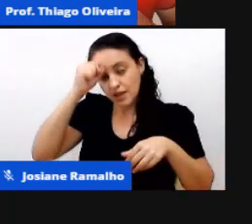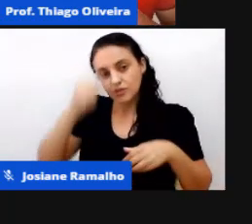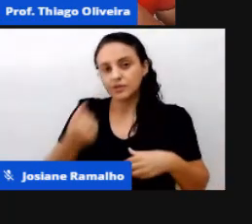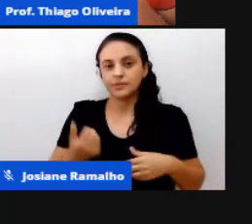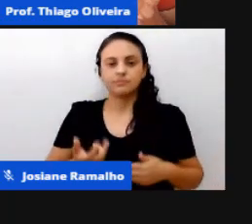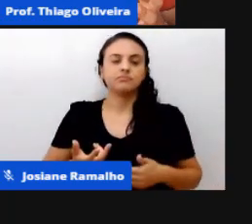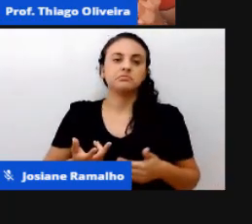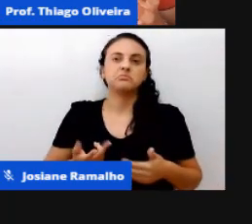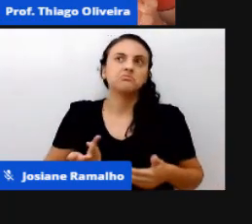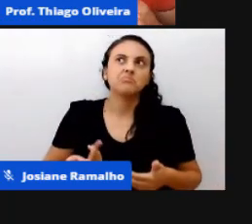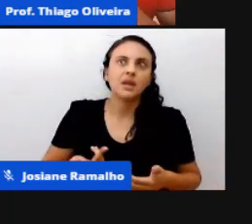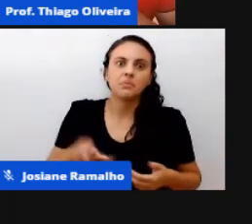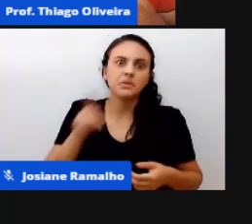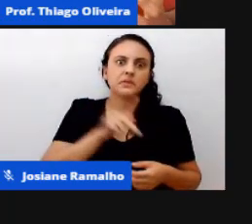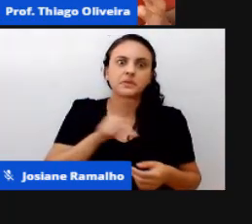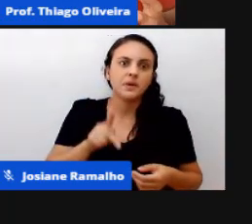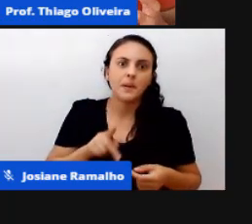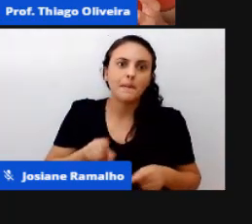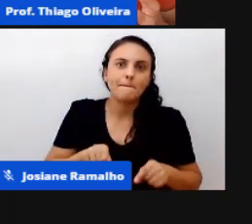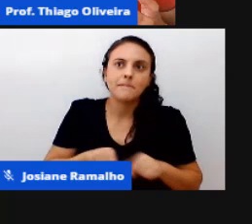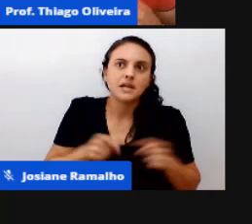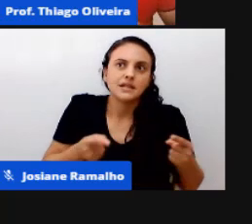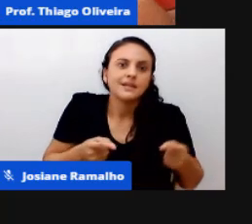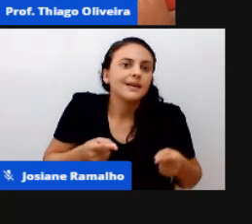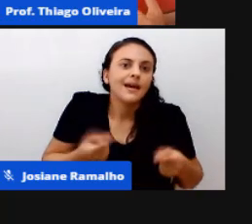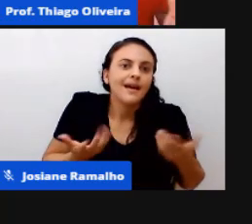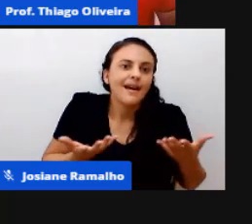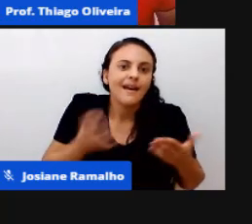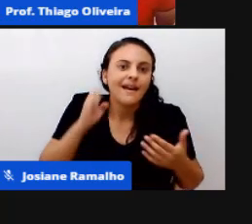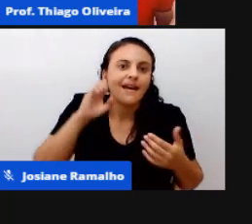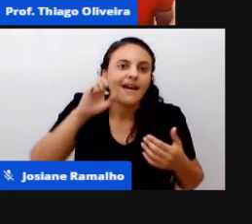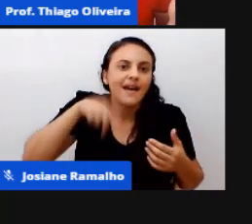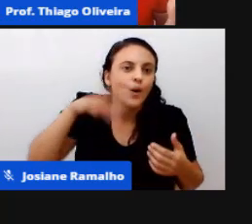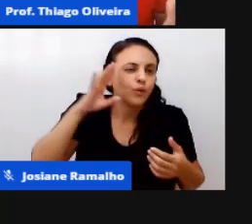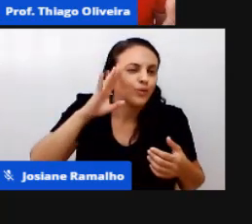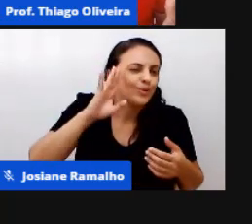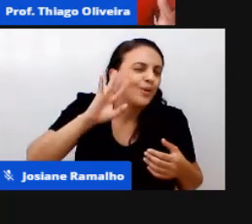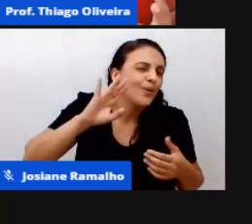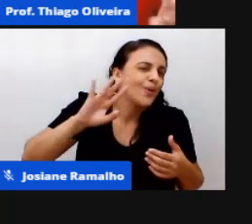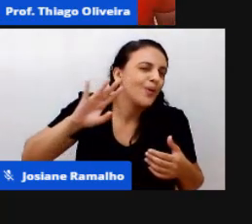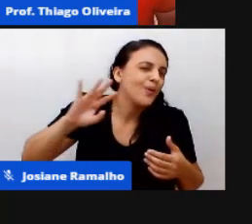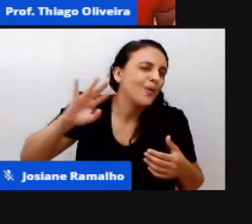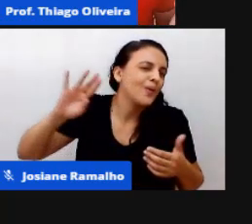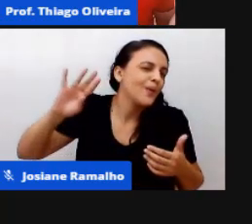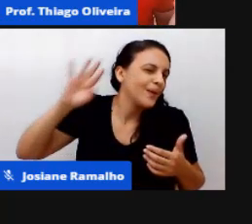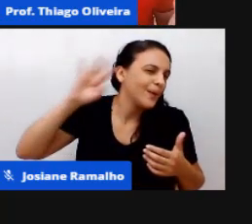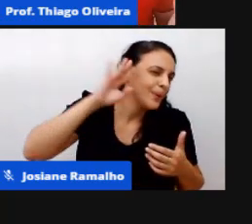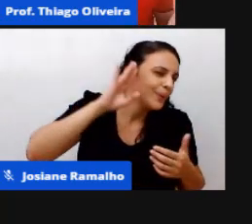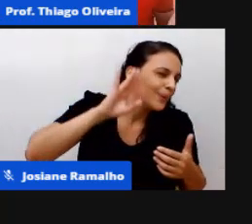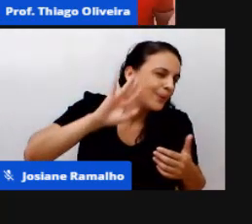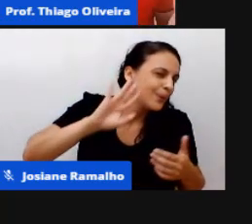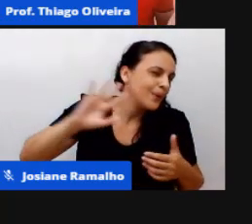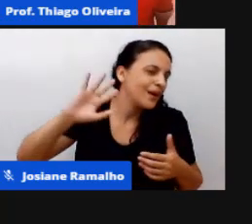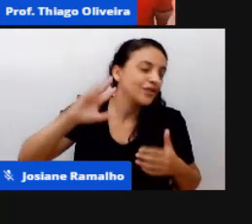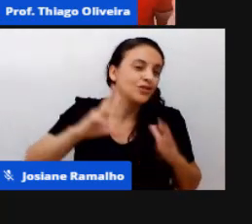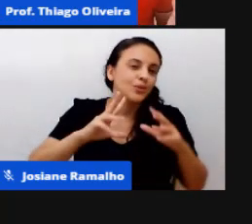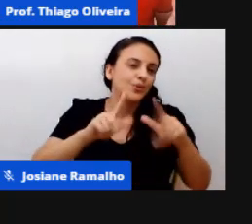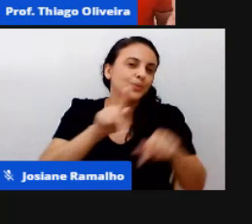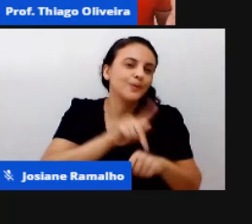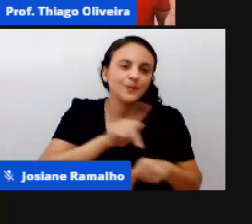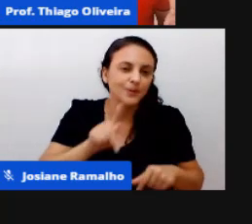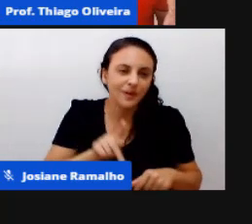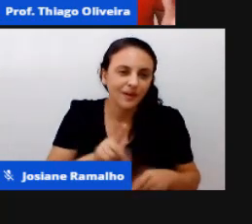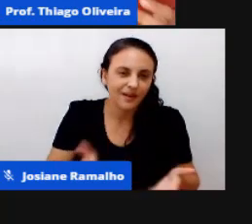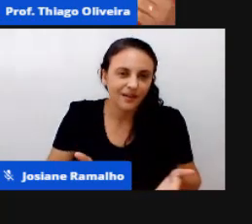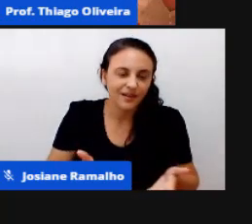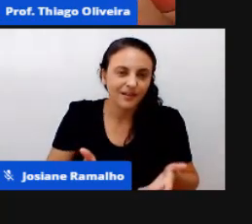Né? Isso aí é o sonho de todo professor, que o aluno seja agente da sua aprendizagem. Que historinha é essa?